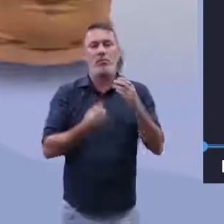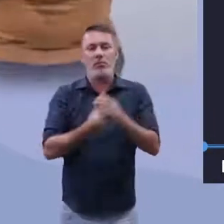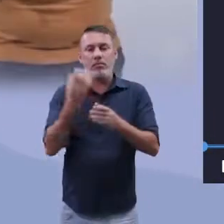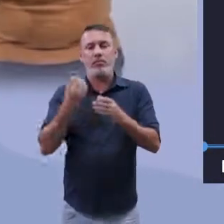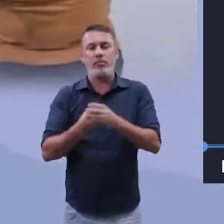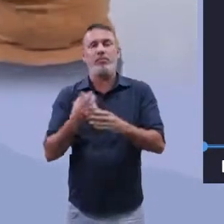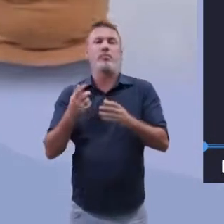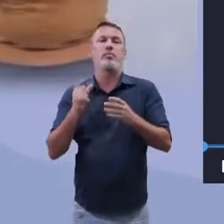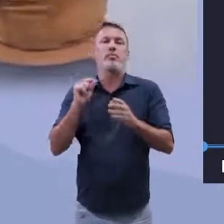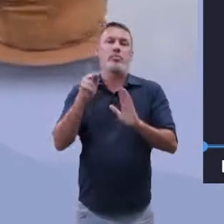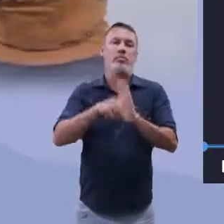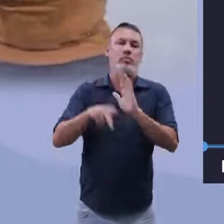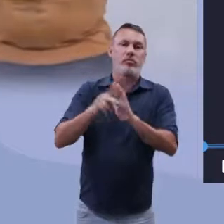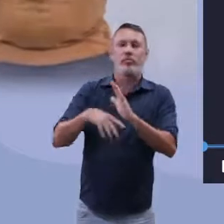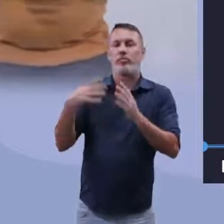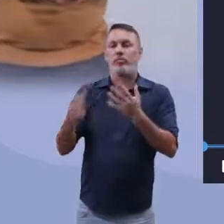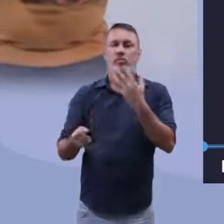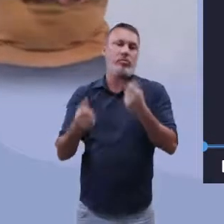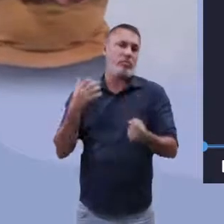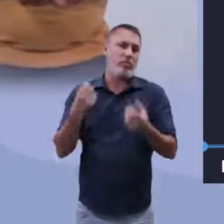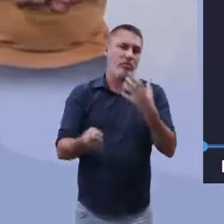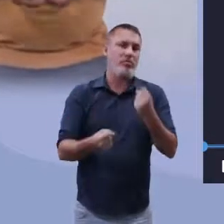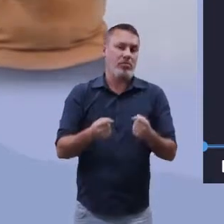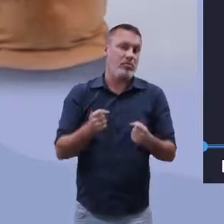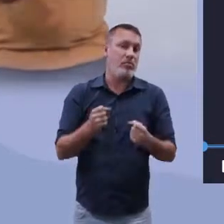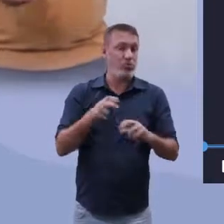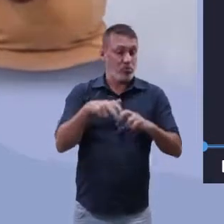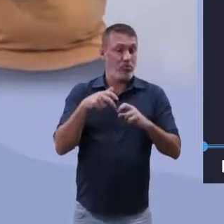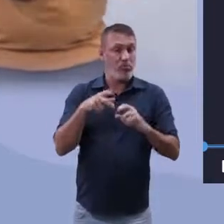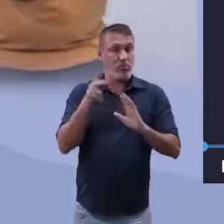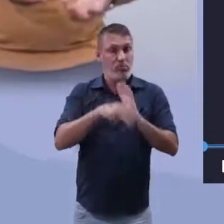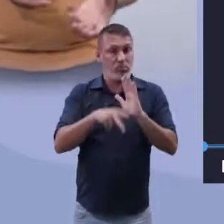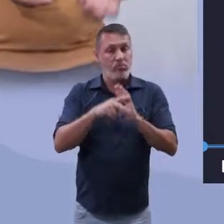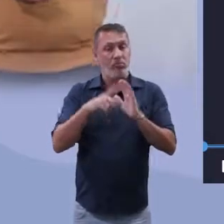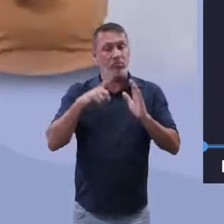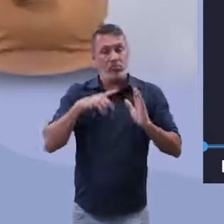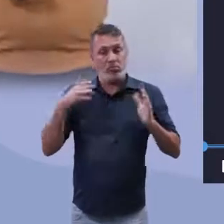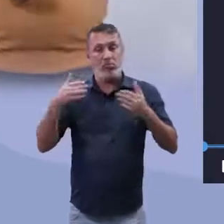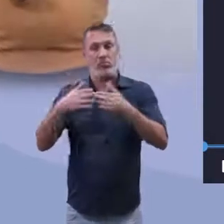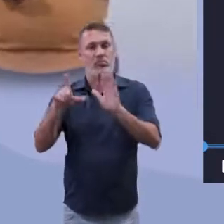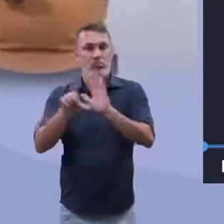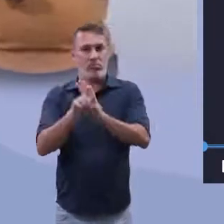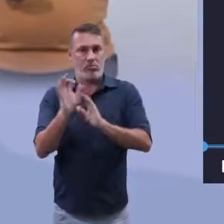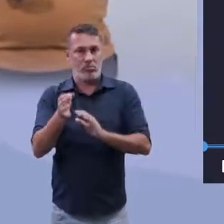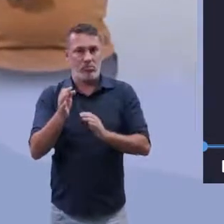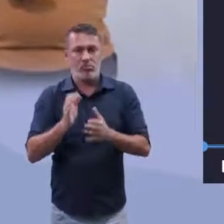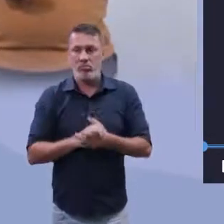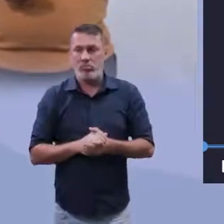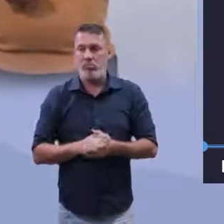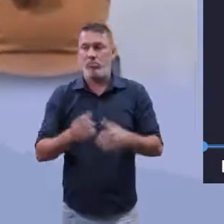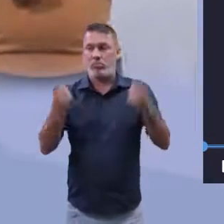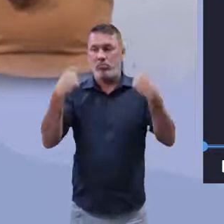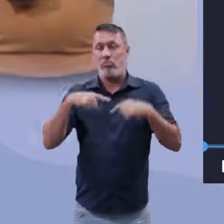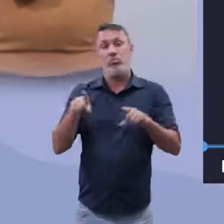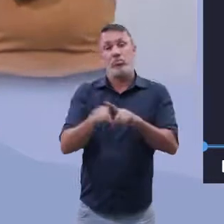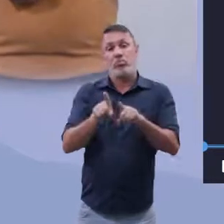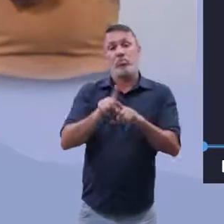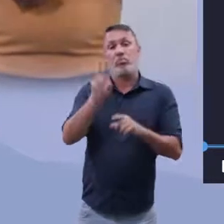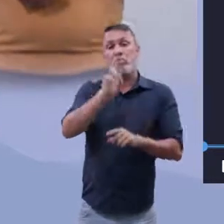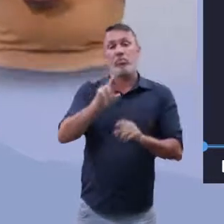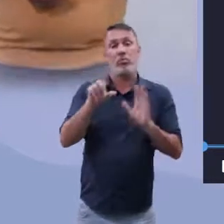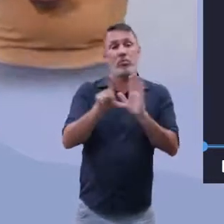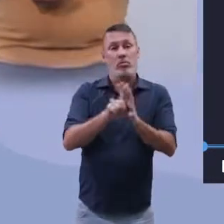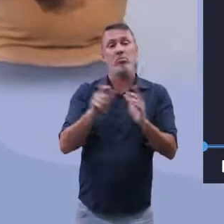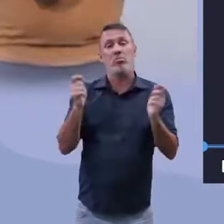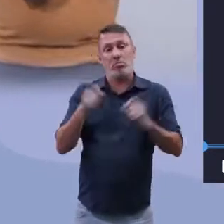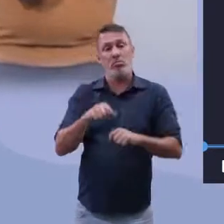precisa formular um projeto para depois ser aceito. Então nós temos um projeto de lei voltado para esse aí. E você pode sim utilizar